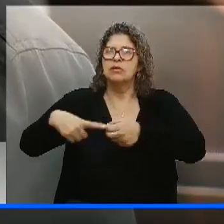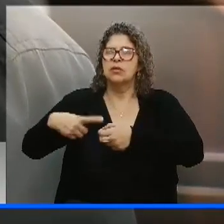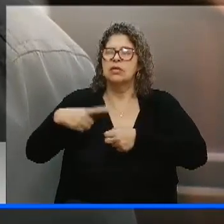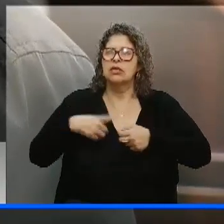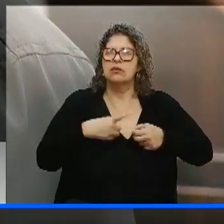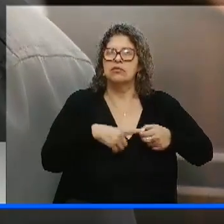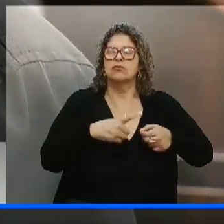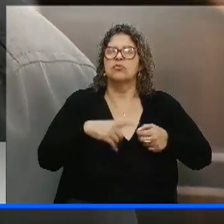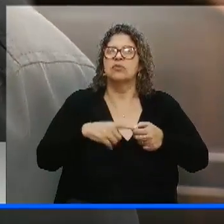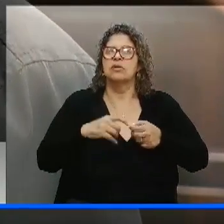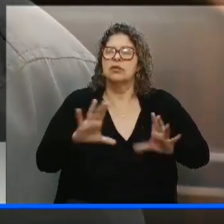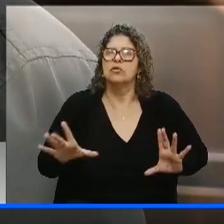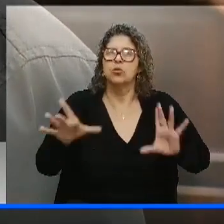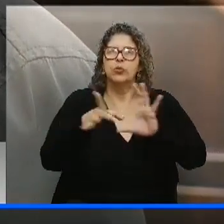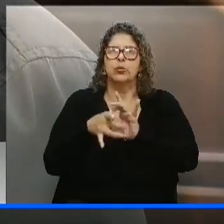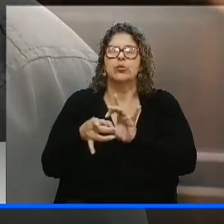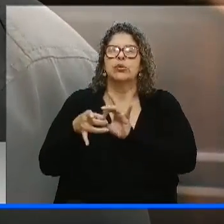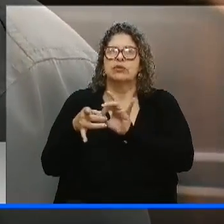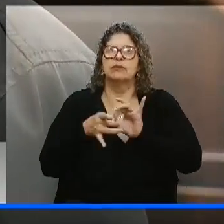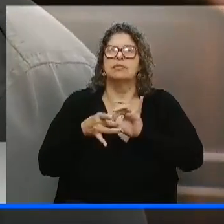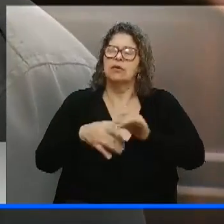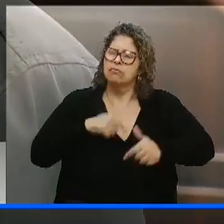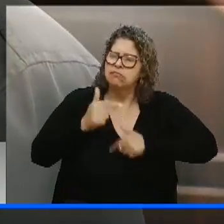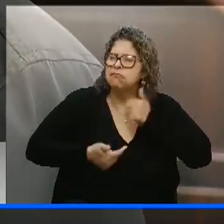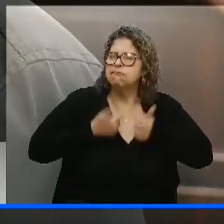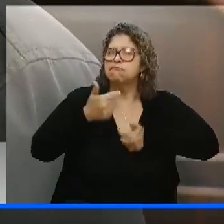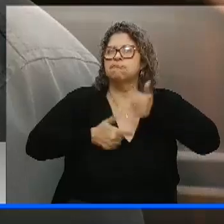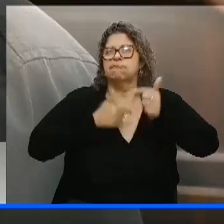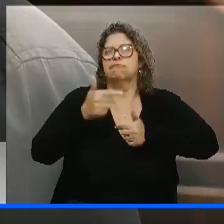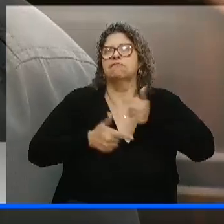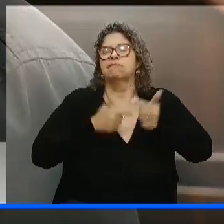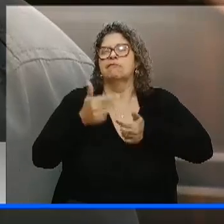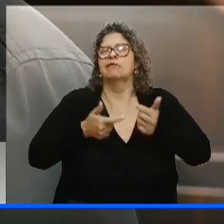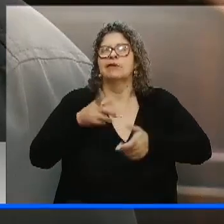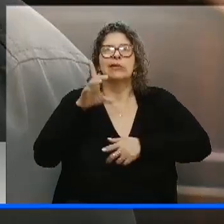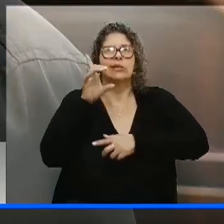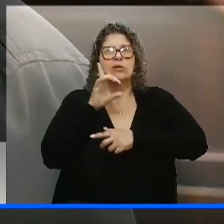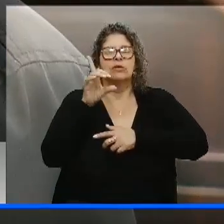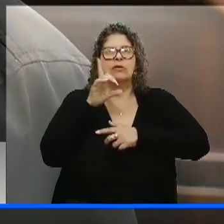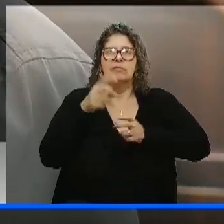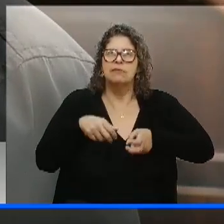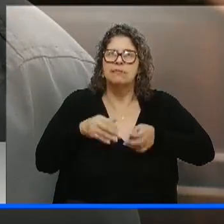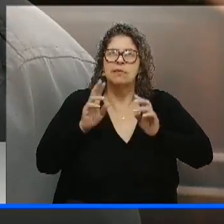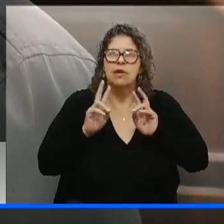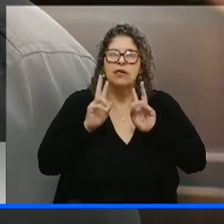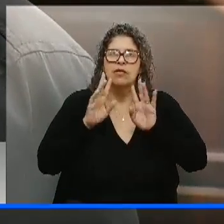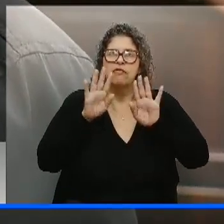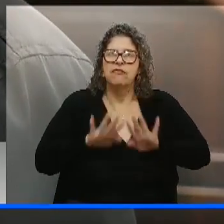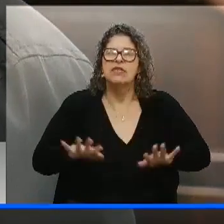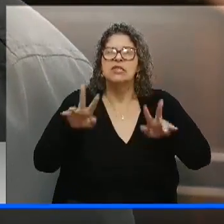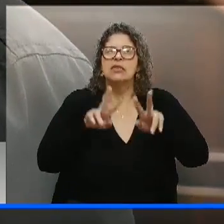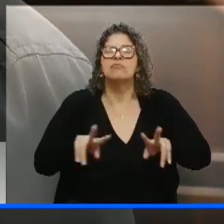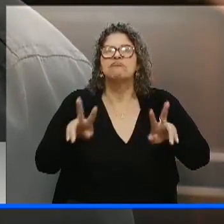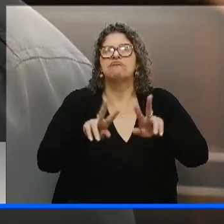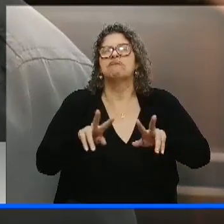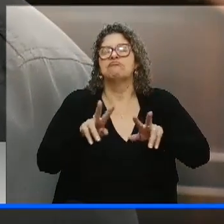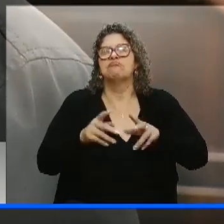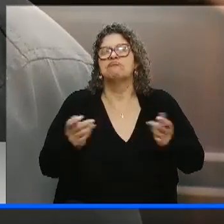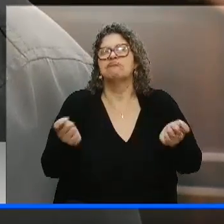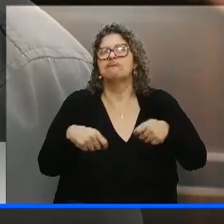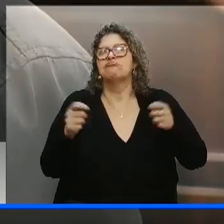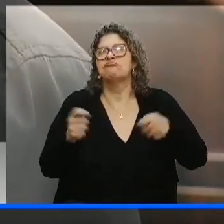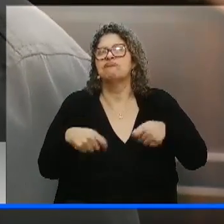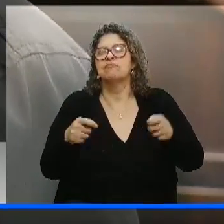de forma conjunta e temos trabalhado cada vez mais uma visão de estabelecer uma